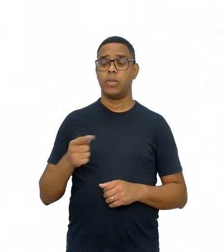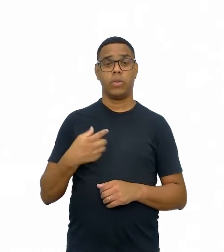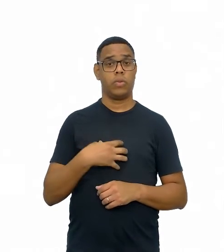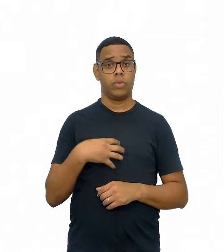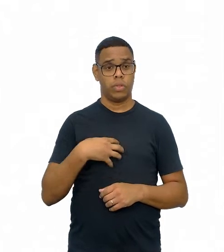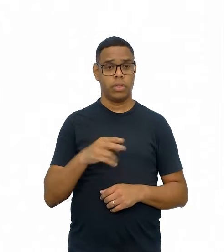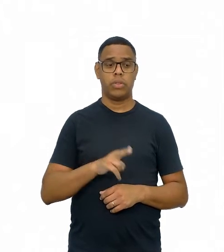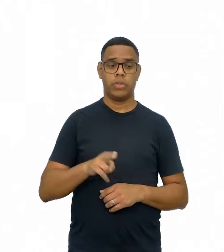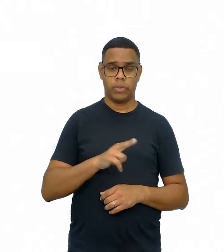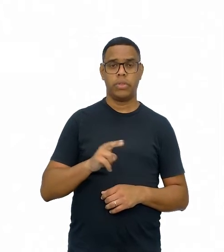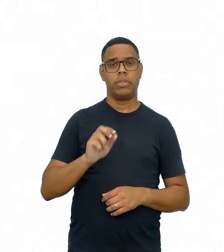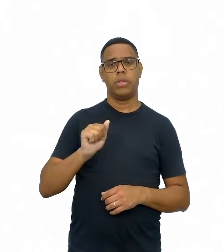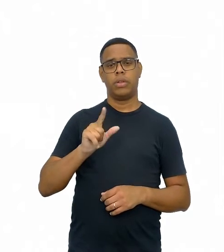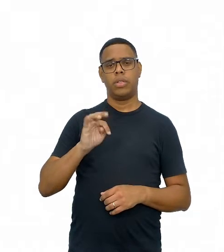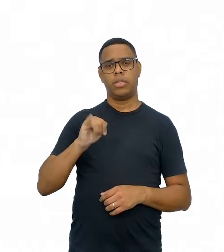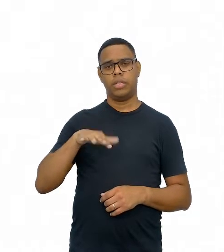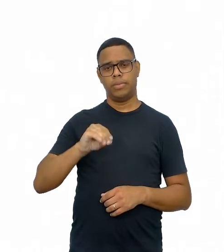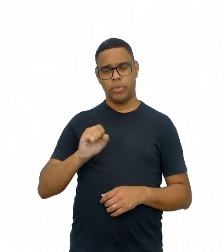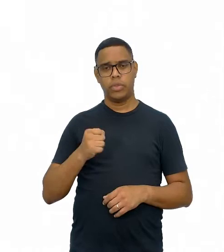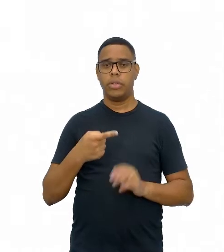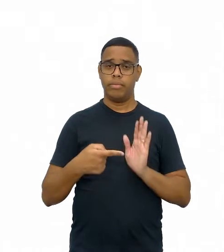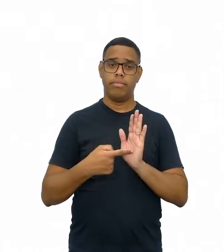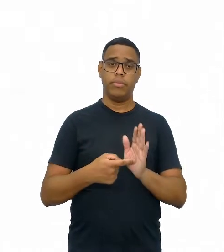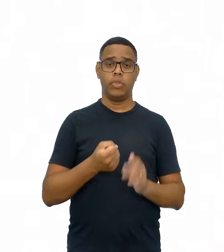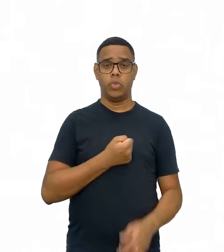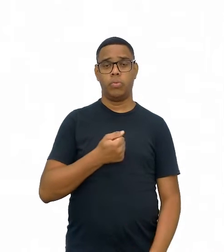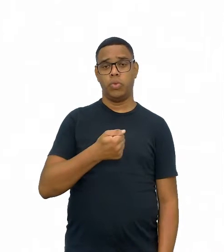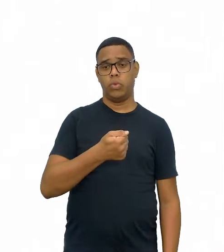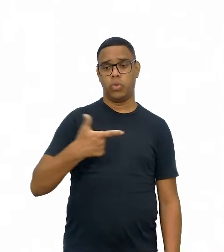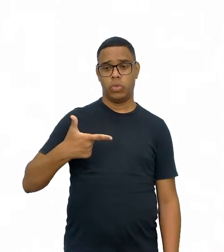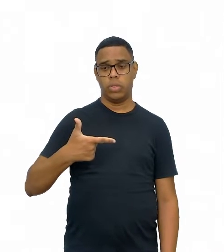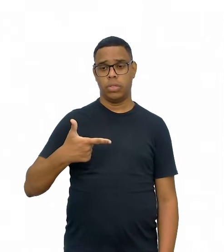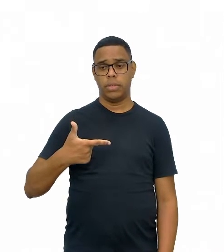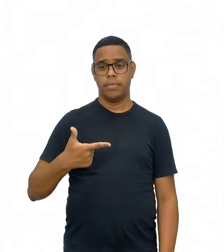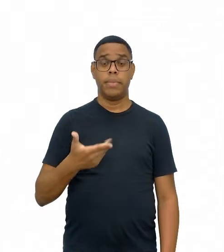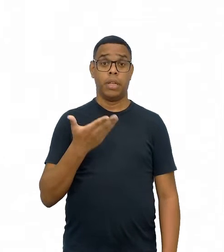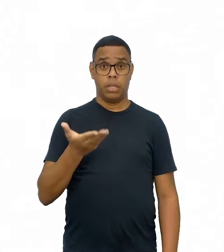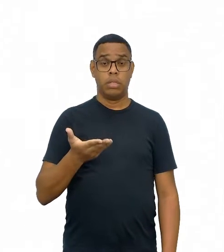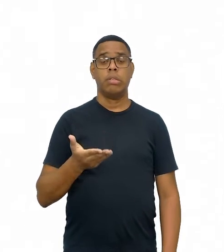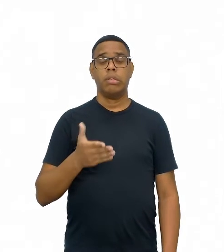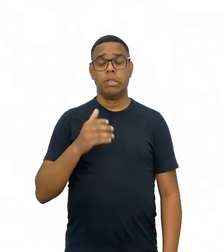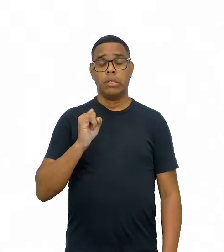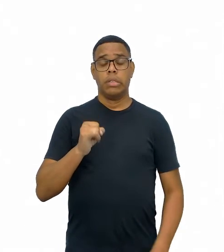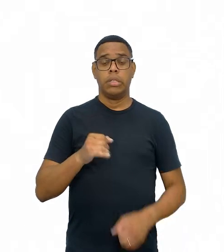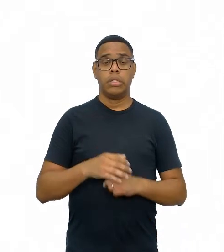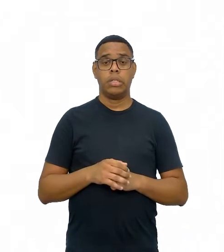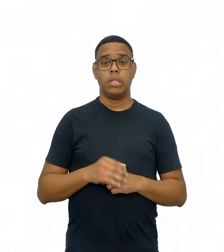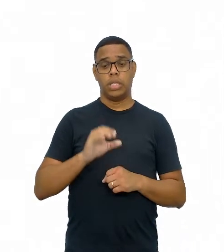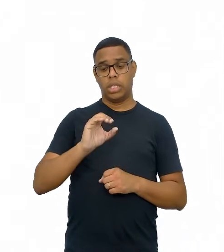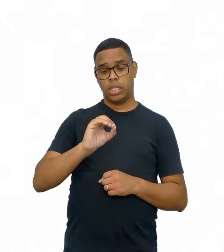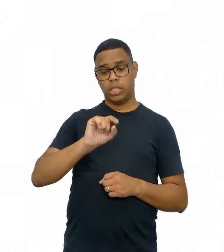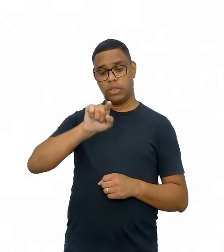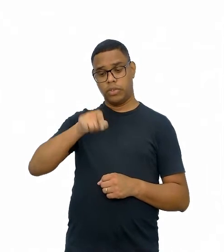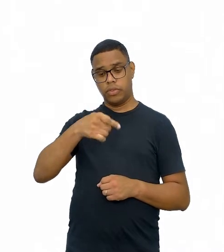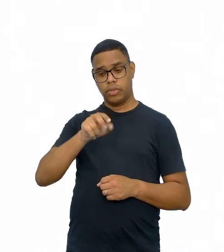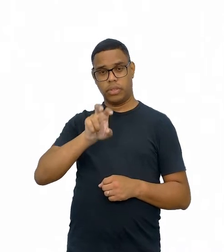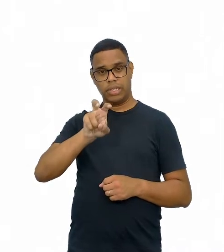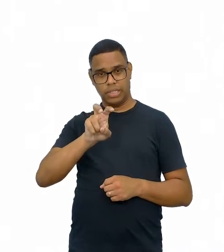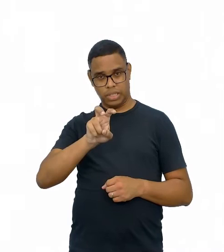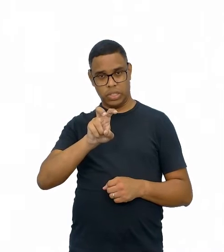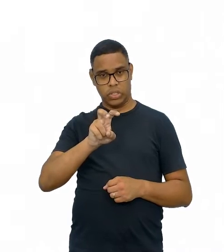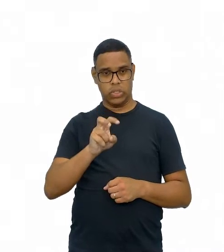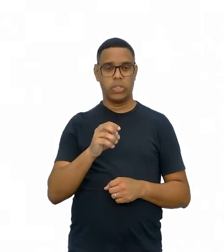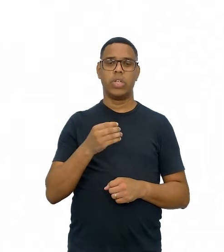maneira, utilizando os algarismos, que eu posso representar o número 12. Agora, quando eu tenho meio, e eu